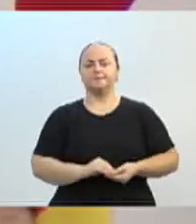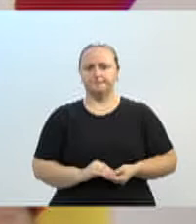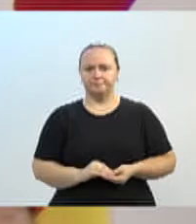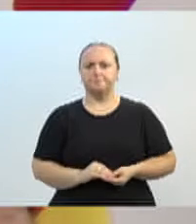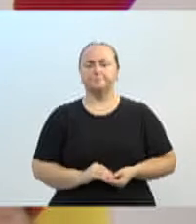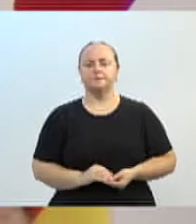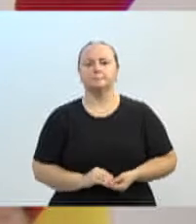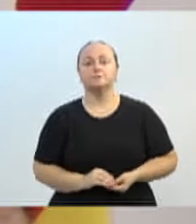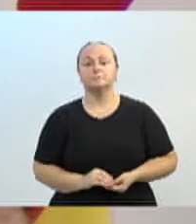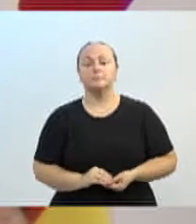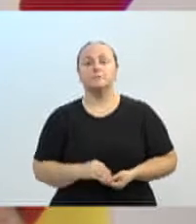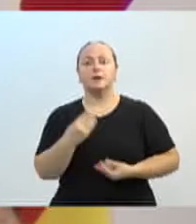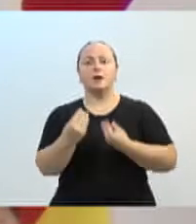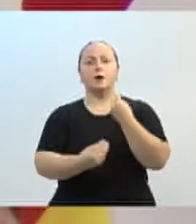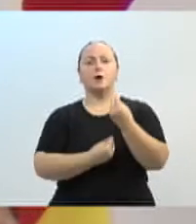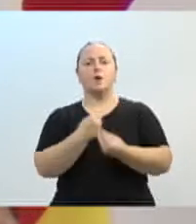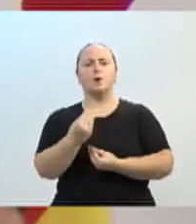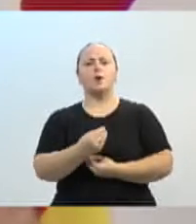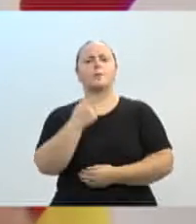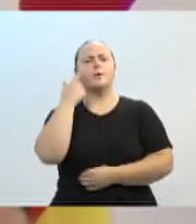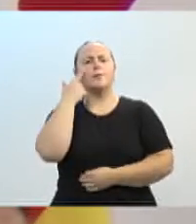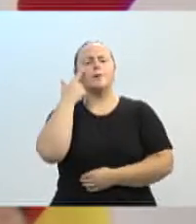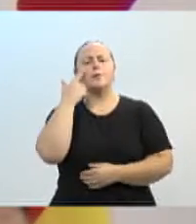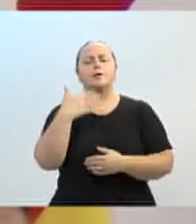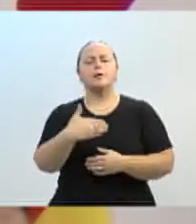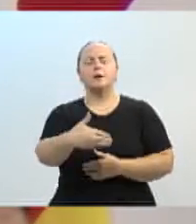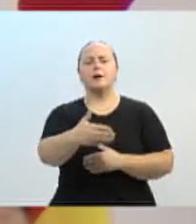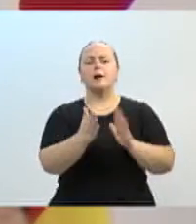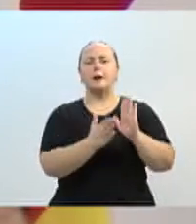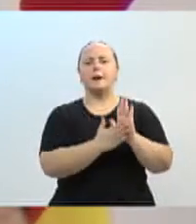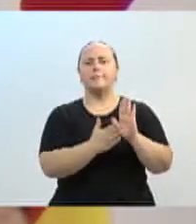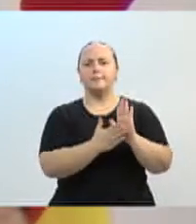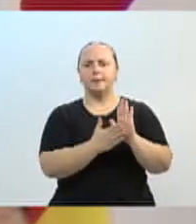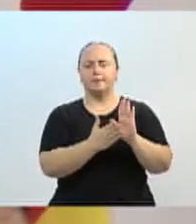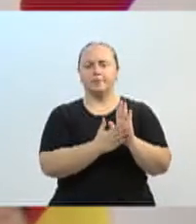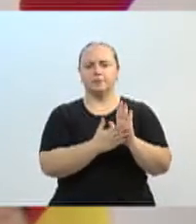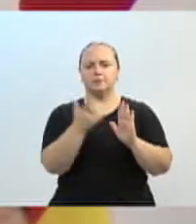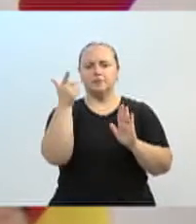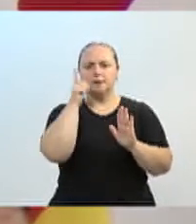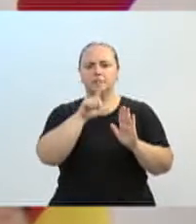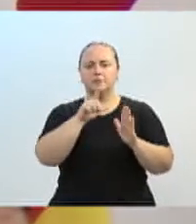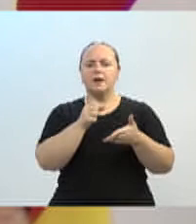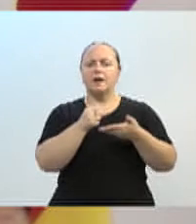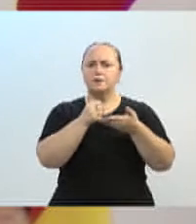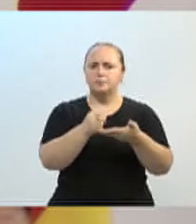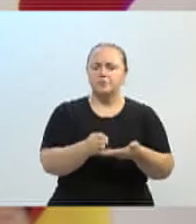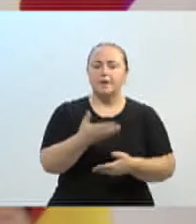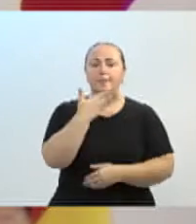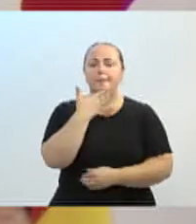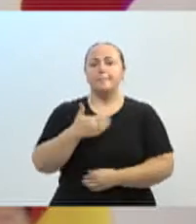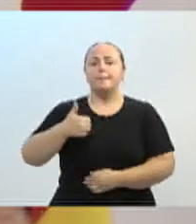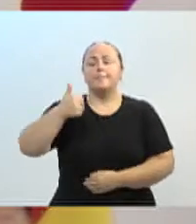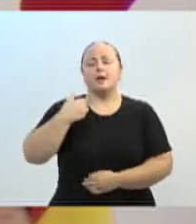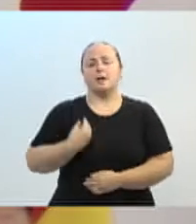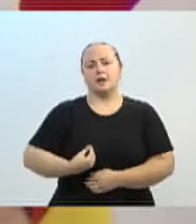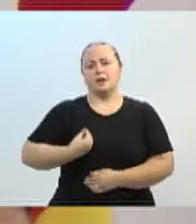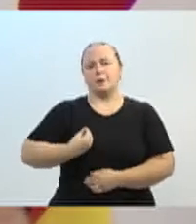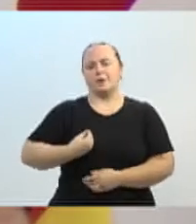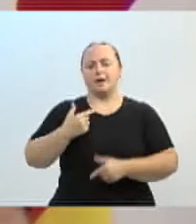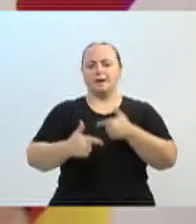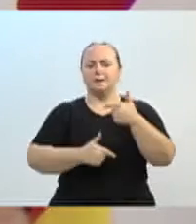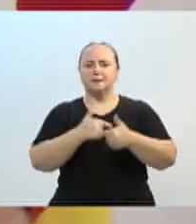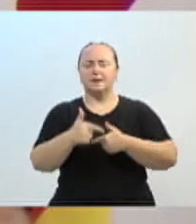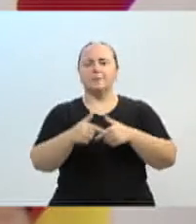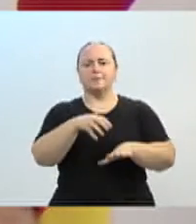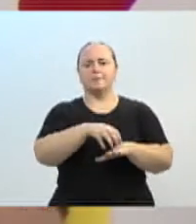informações, tivesse condições de propor alterações que facilitem a vida dessas pessoas e que as